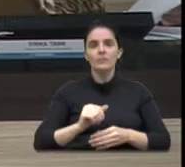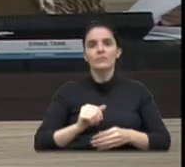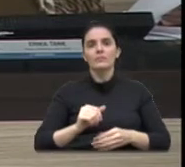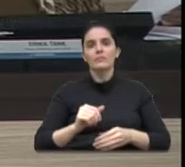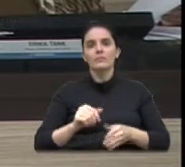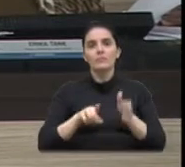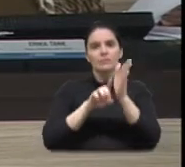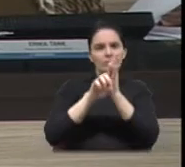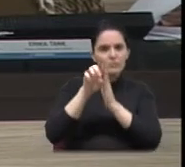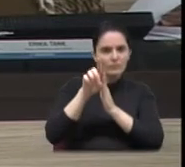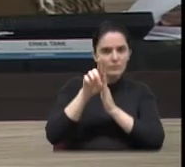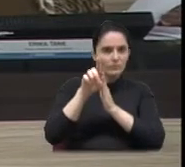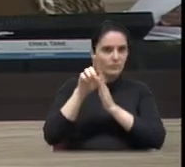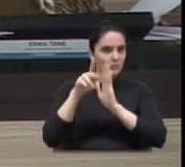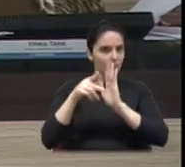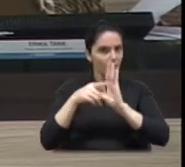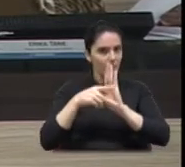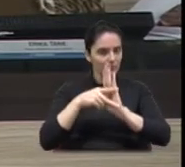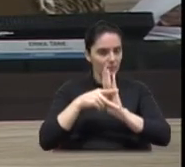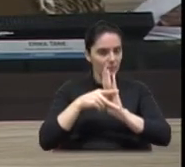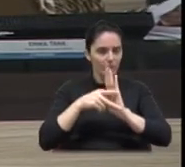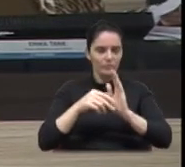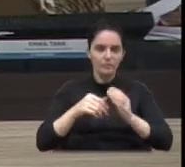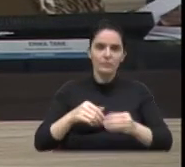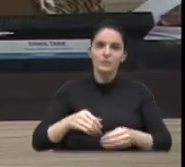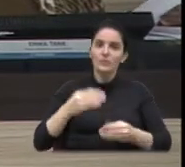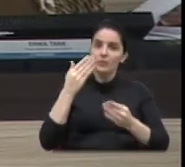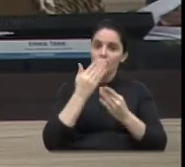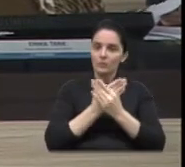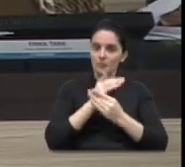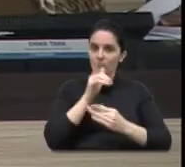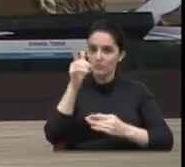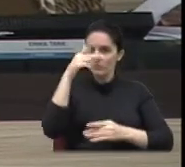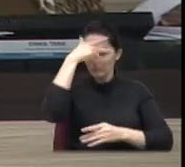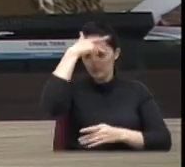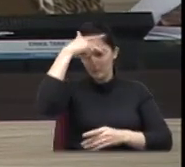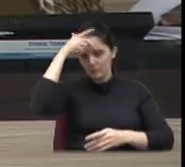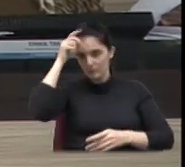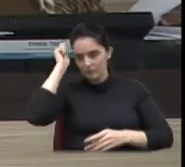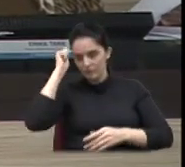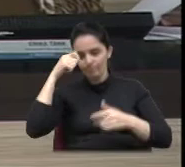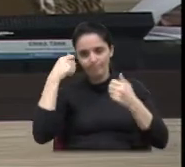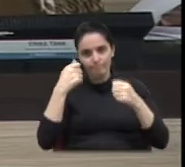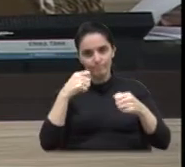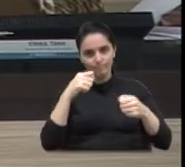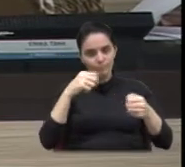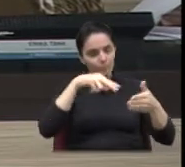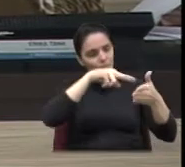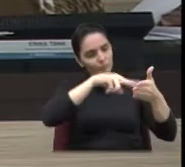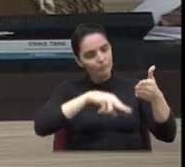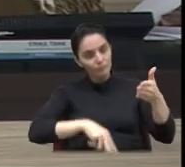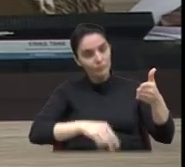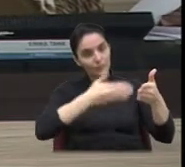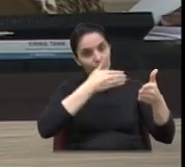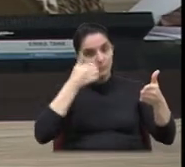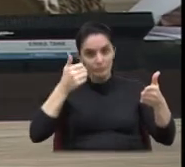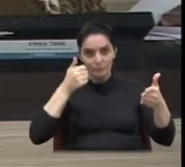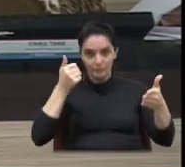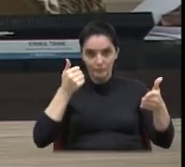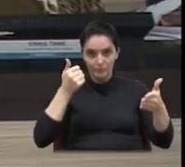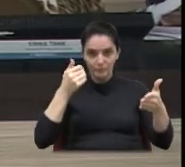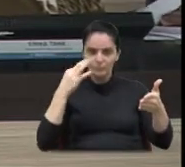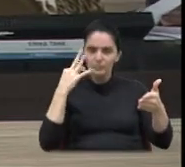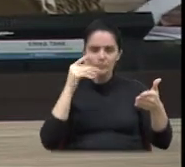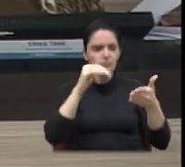do assunto constante do requerimento protocolado nesta Prefeitura Municipal, merecer uma análise mais apurada por parte das